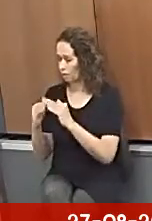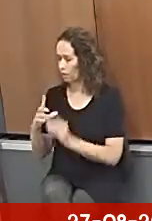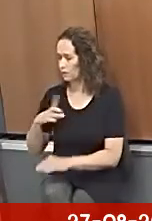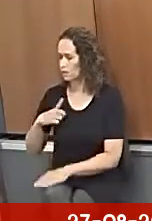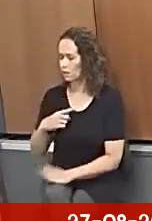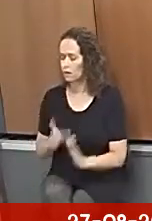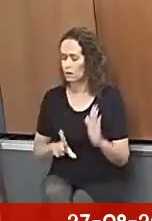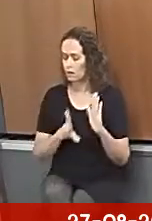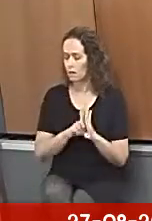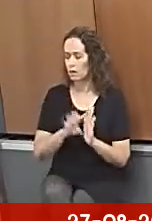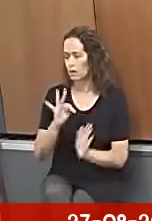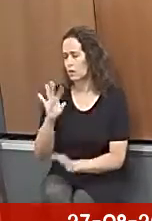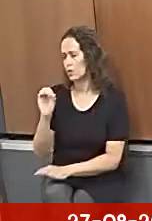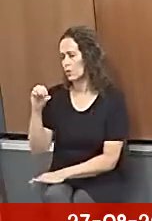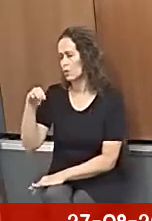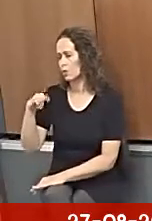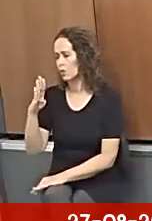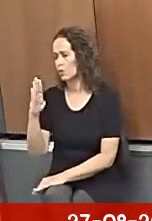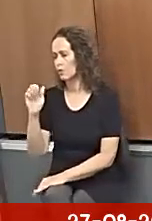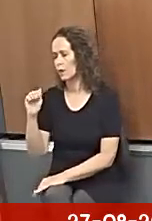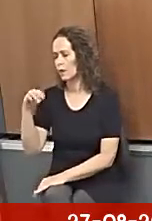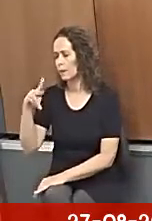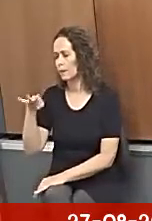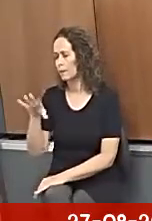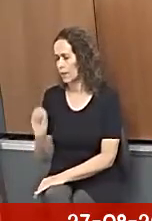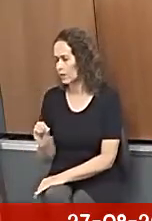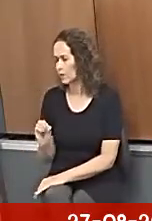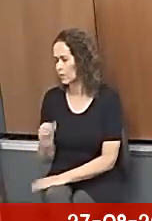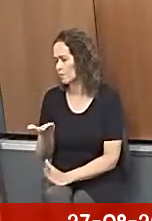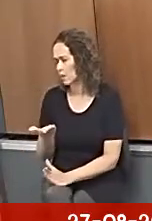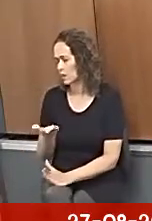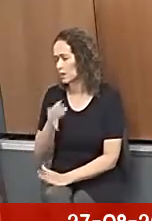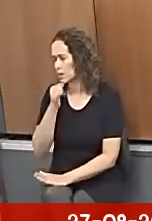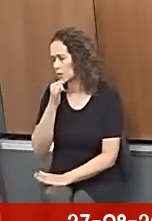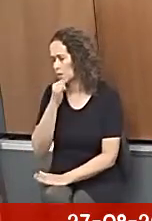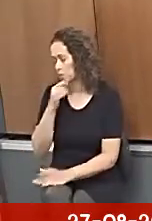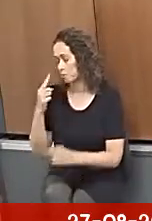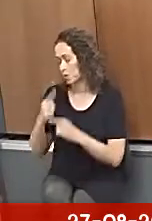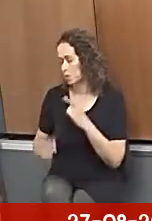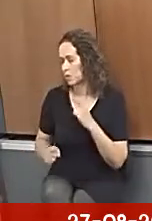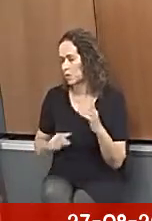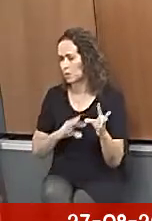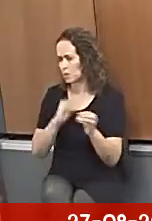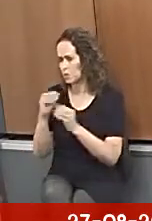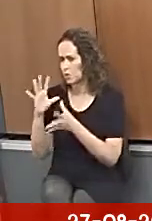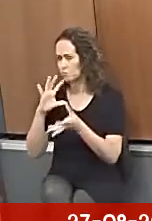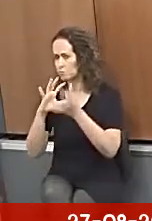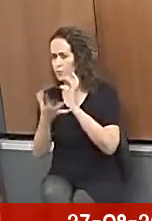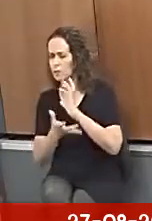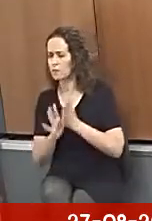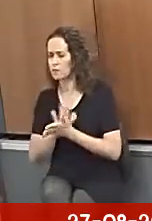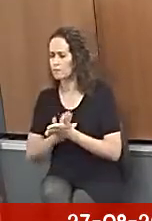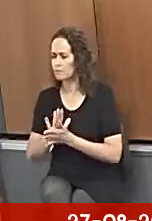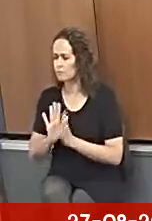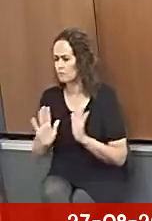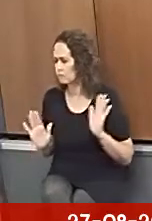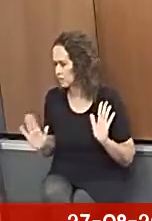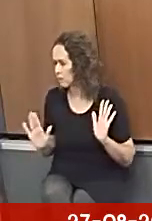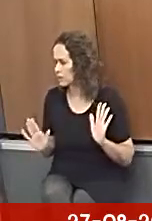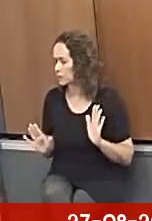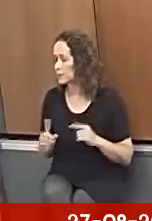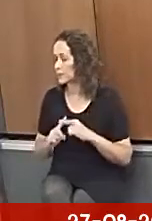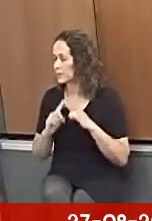mas o que é uma lei de tombamento em relação à norma fundamental constitucional que promove a dignidade